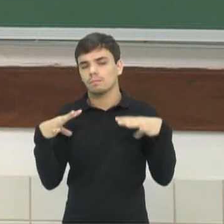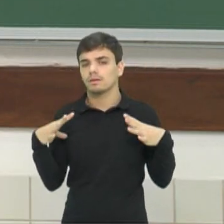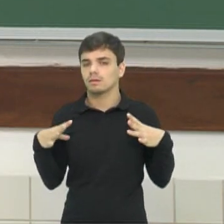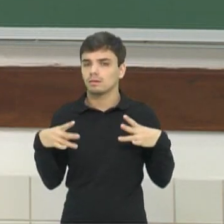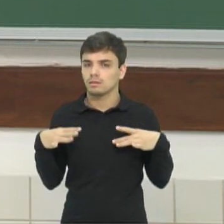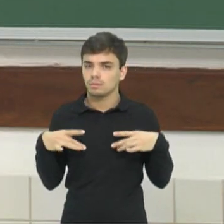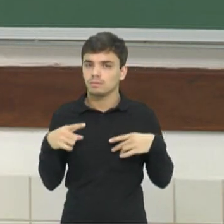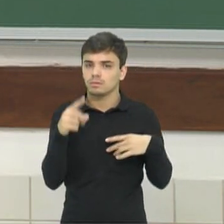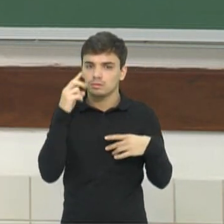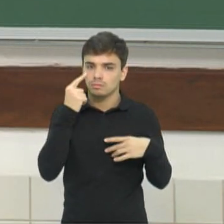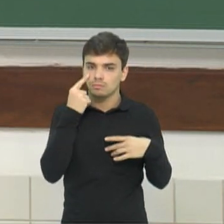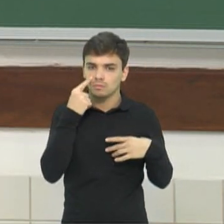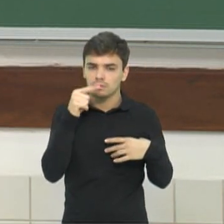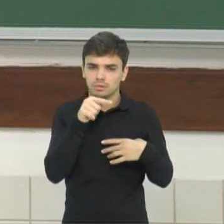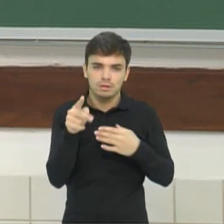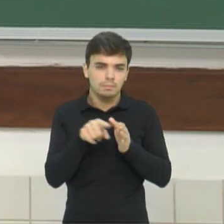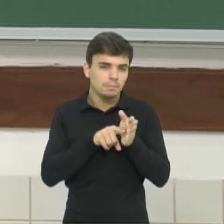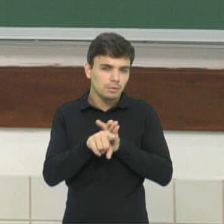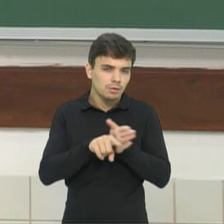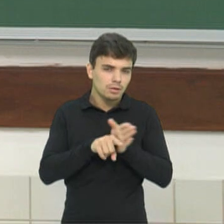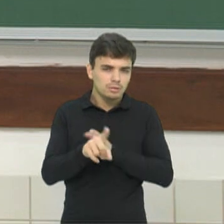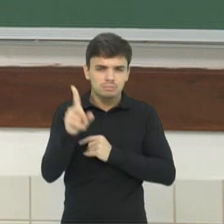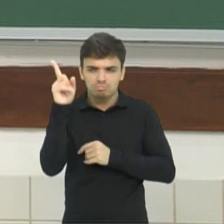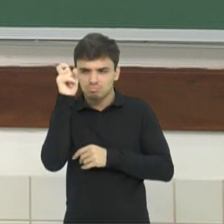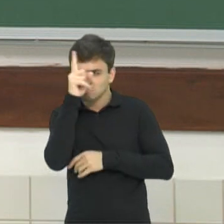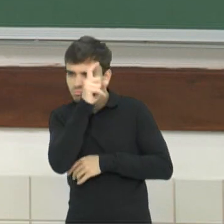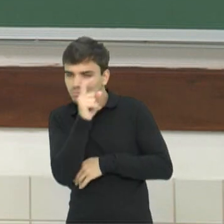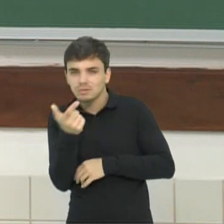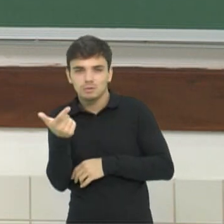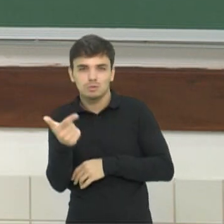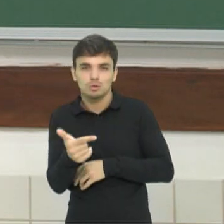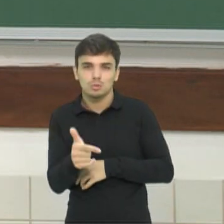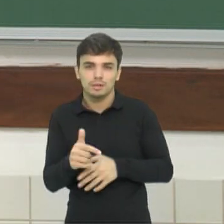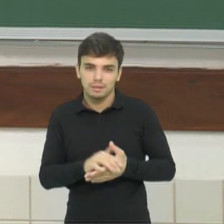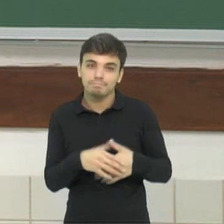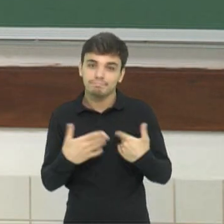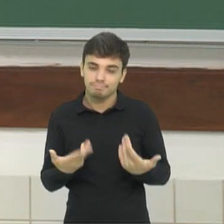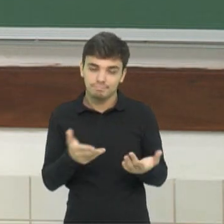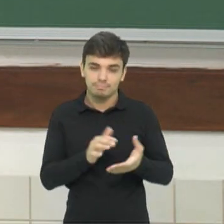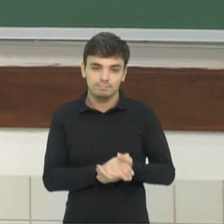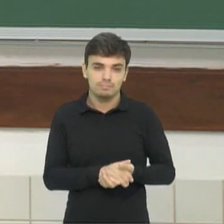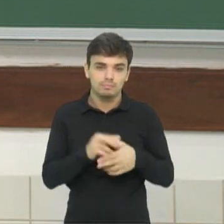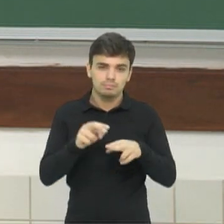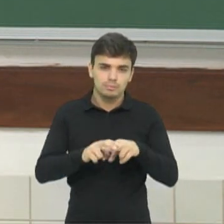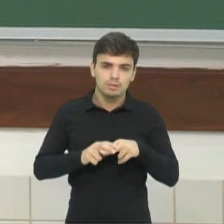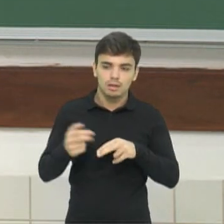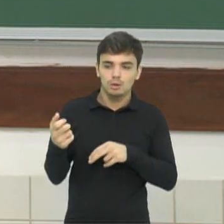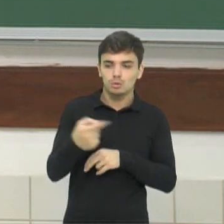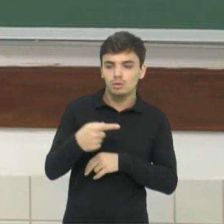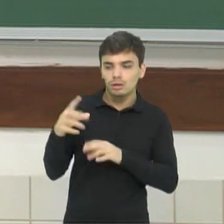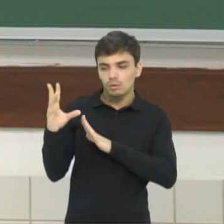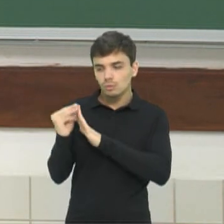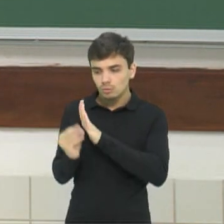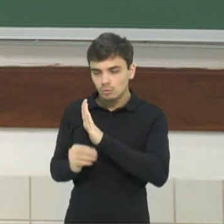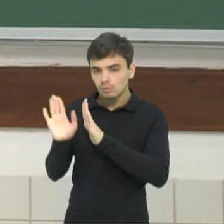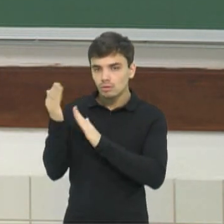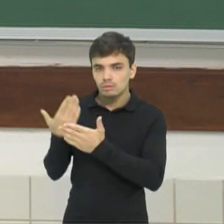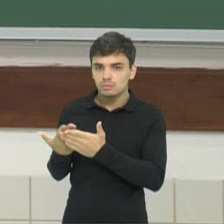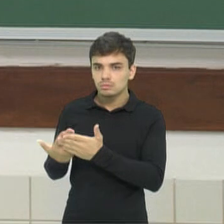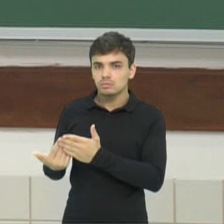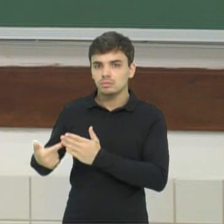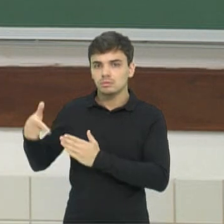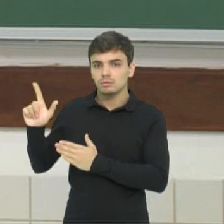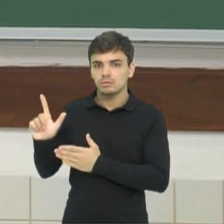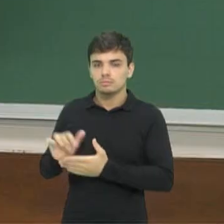tranquilos, né? Vocês estão vendo até que vocês estão procurando a parte difícil muitas vezes e não estão achando porque realmente é mais tranquilo do que os conteúdos que a gente viu anteriormente.